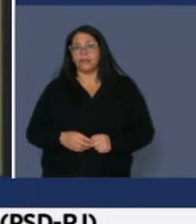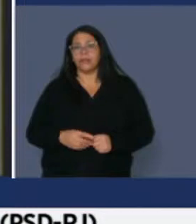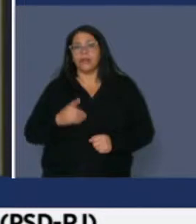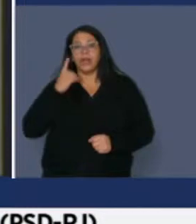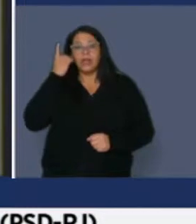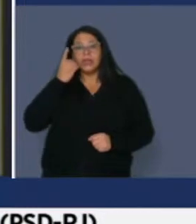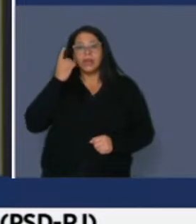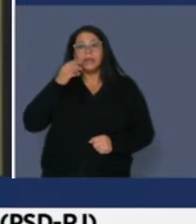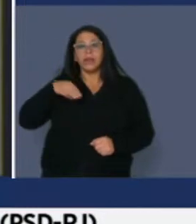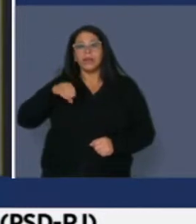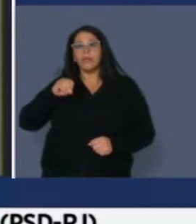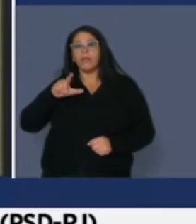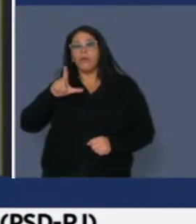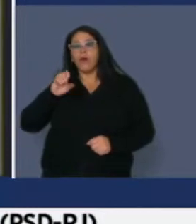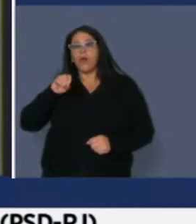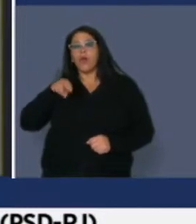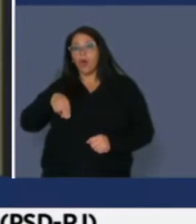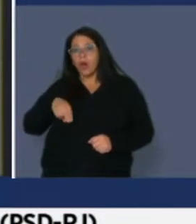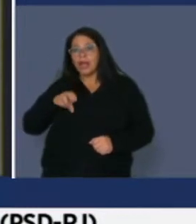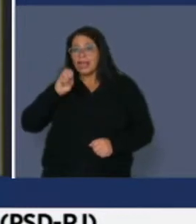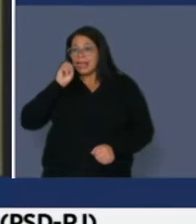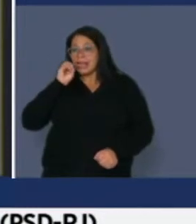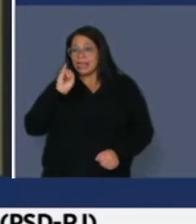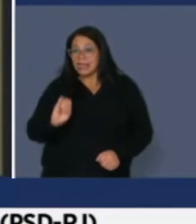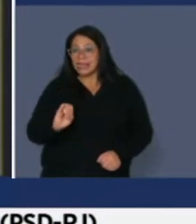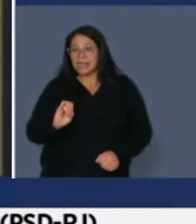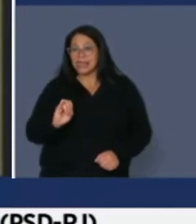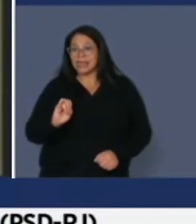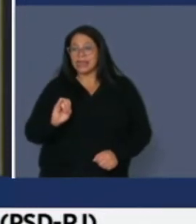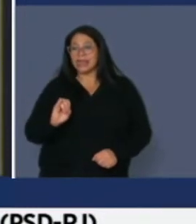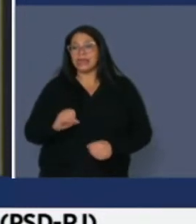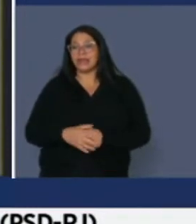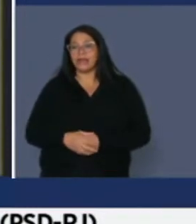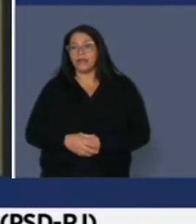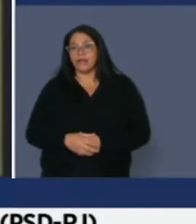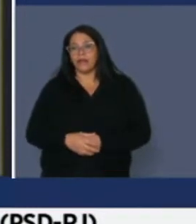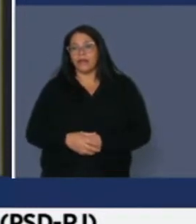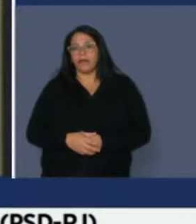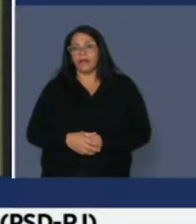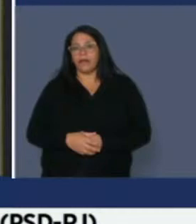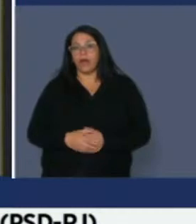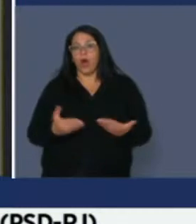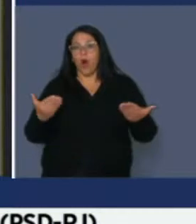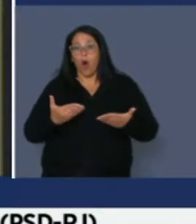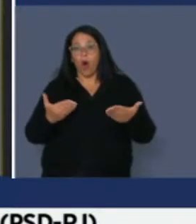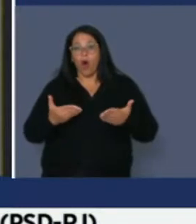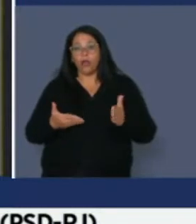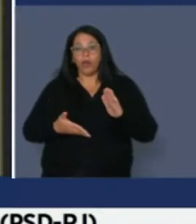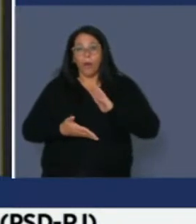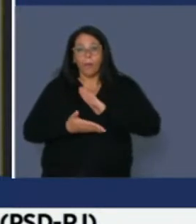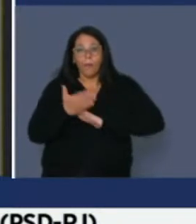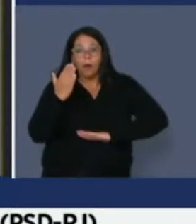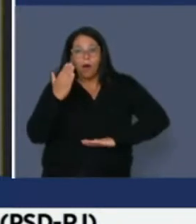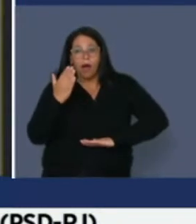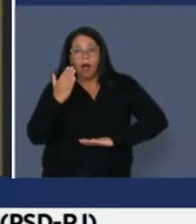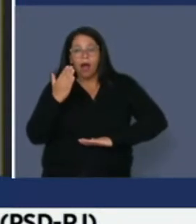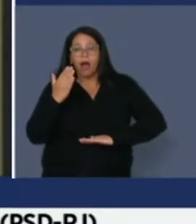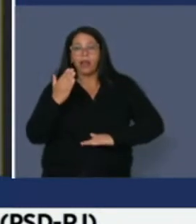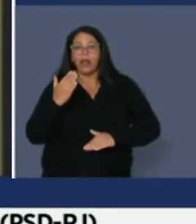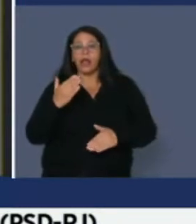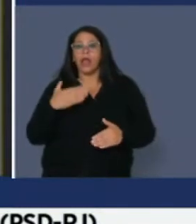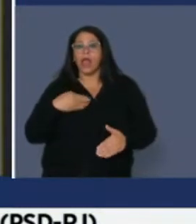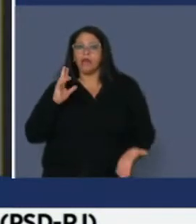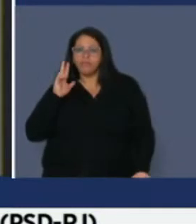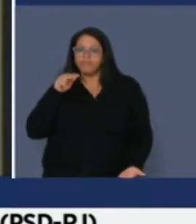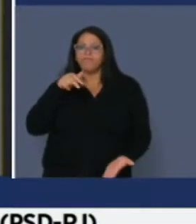deputado Molon, se caso eu sair daqui hoje, eu saio de